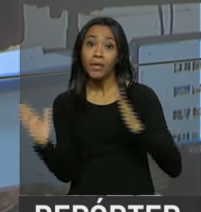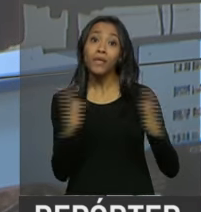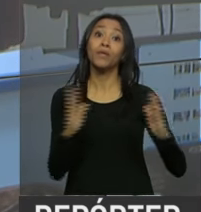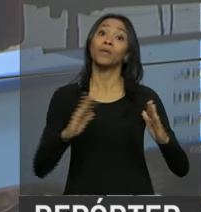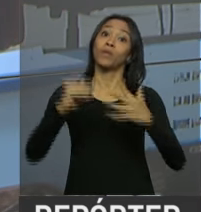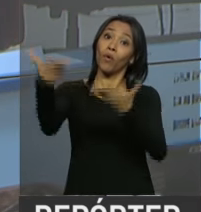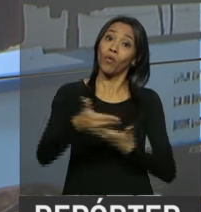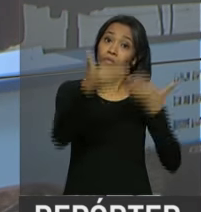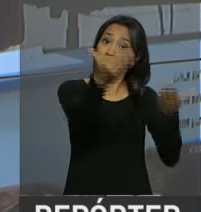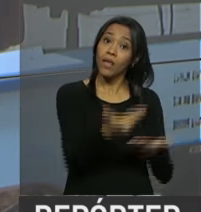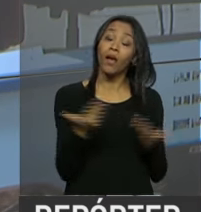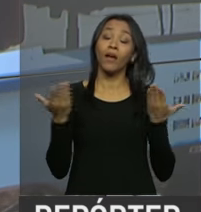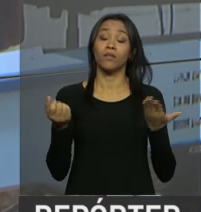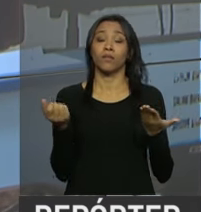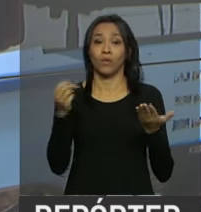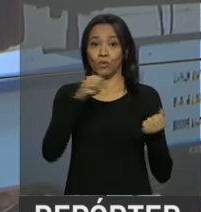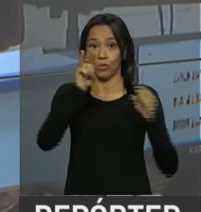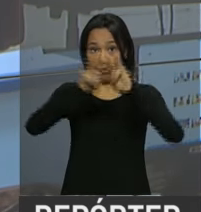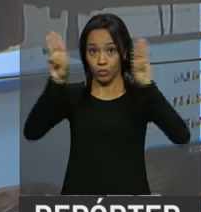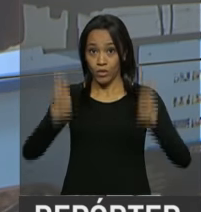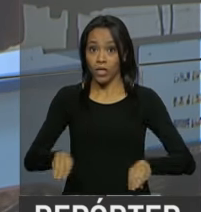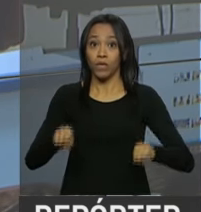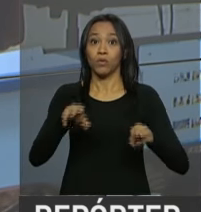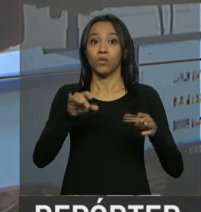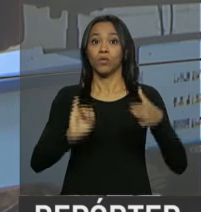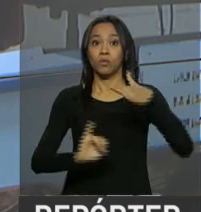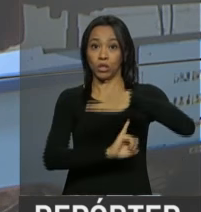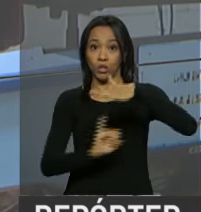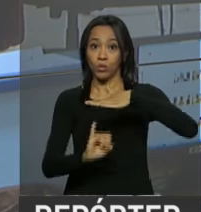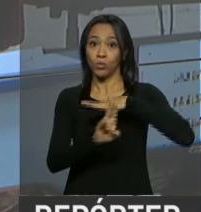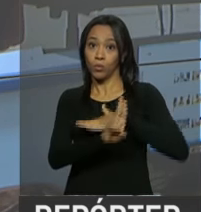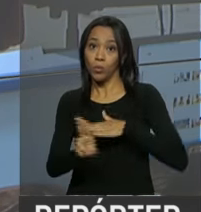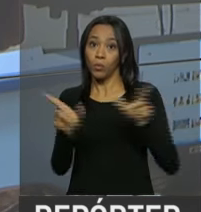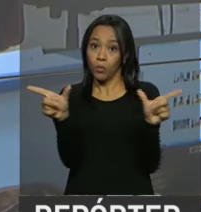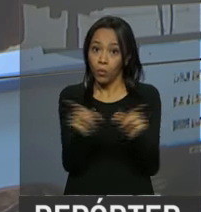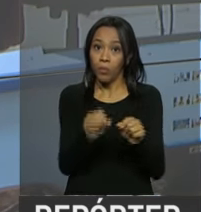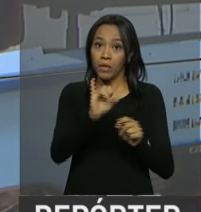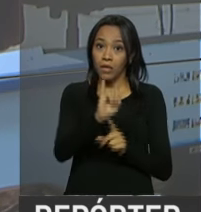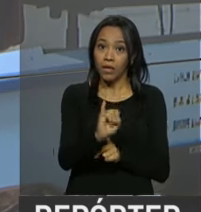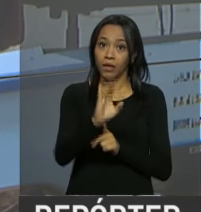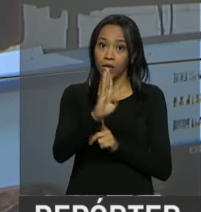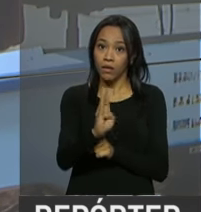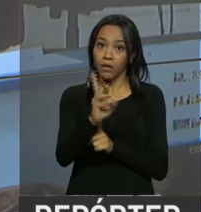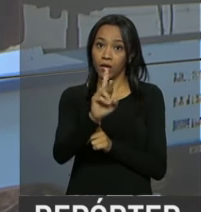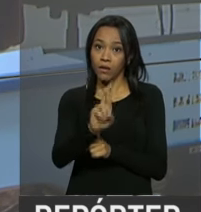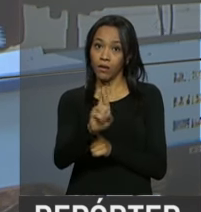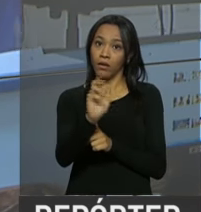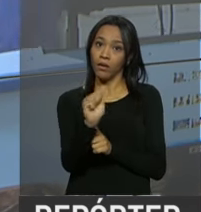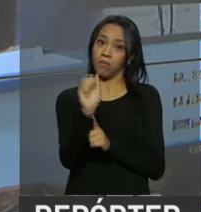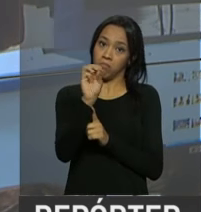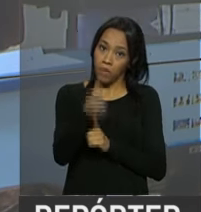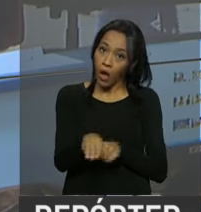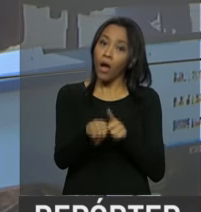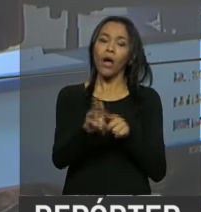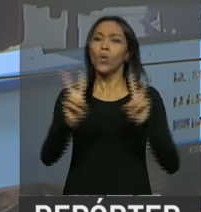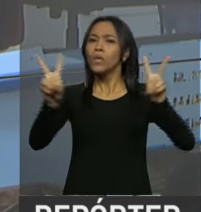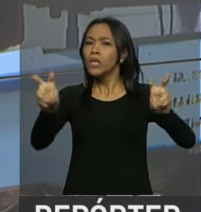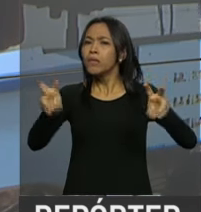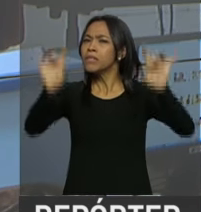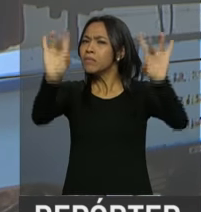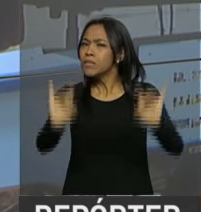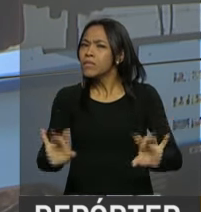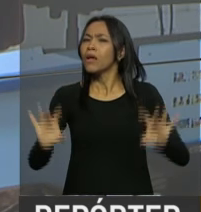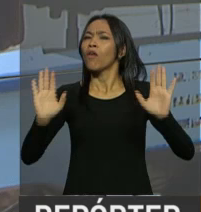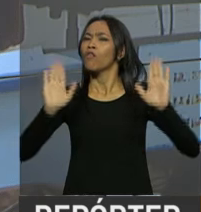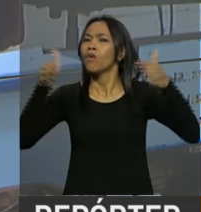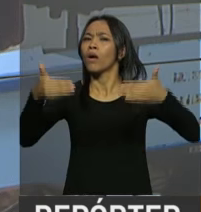convidados pelo Instituto Brasileiro de Museus, o IBran, a desenvolver uma programação especial em torno do tema museus